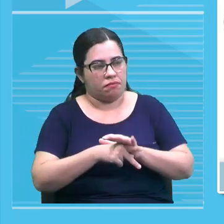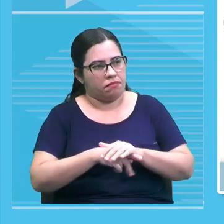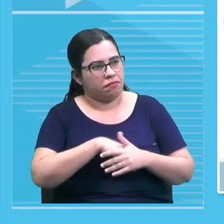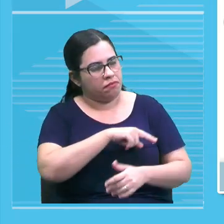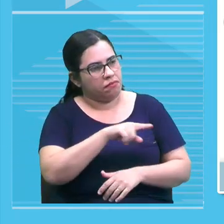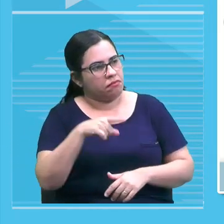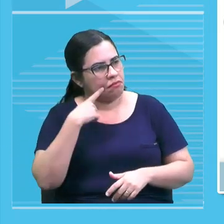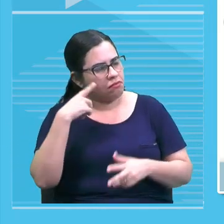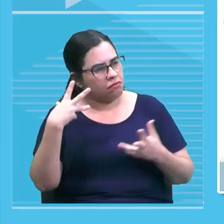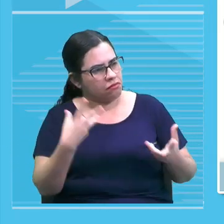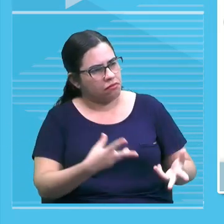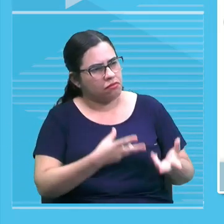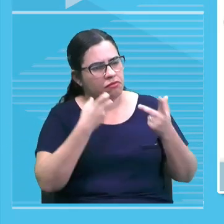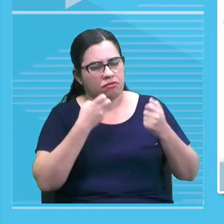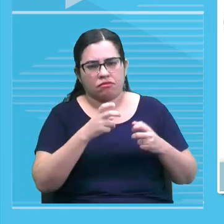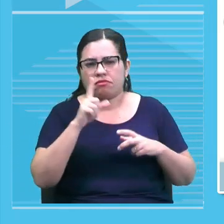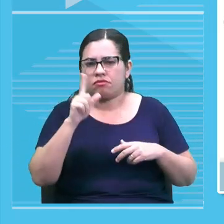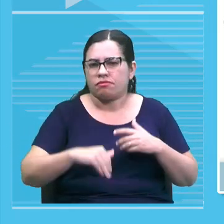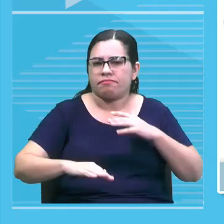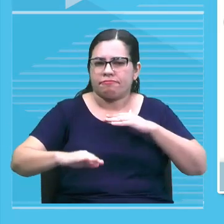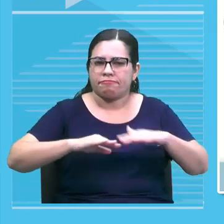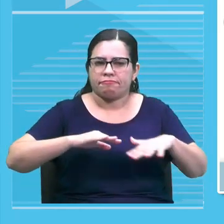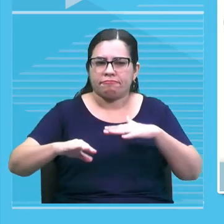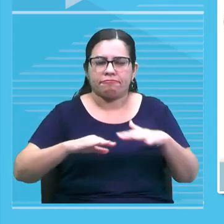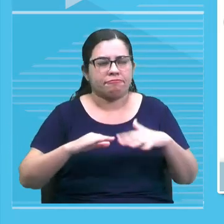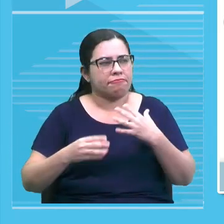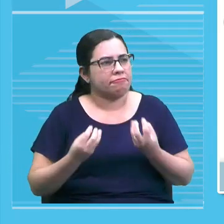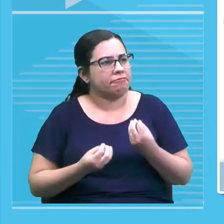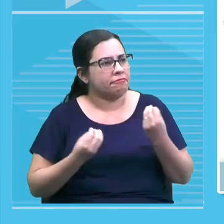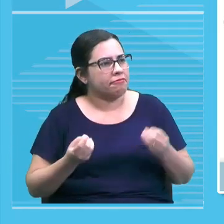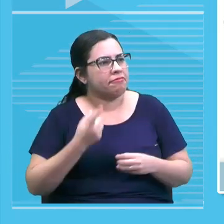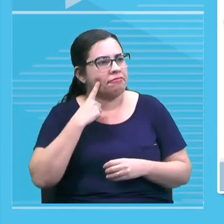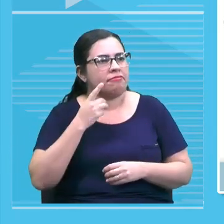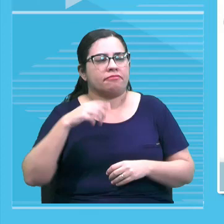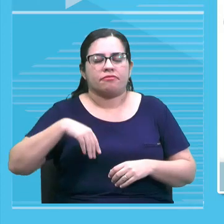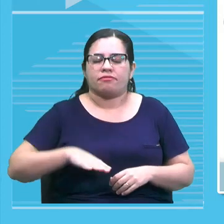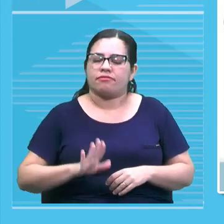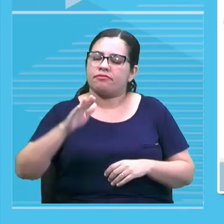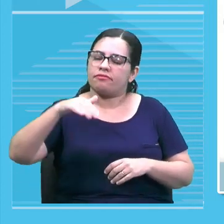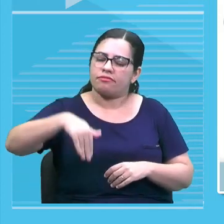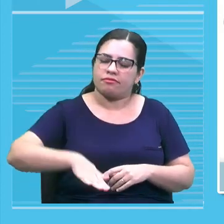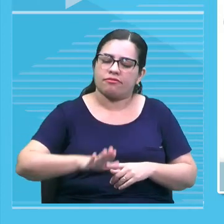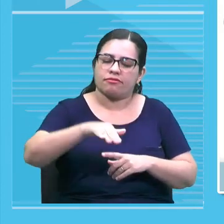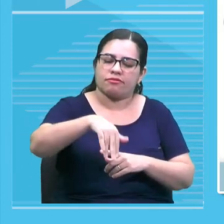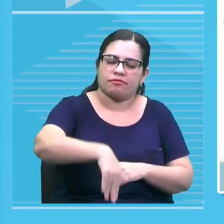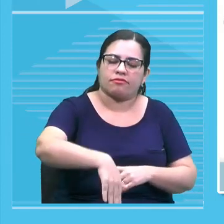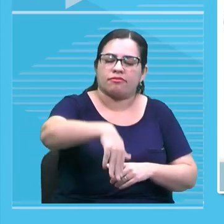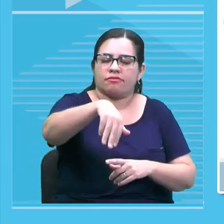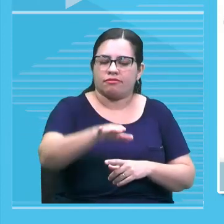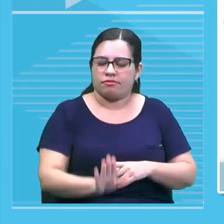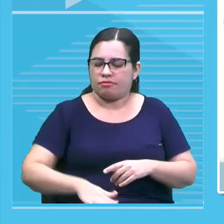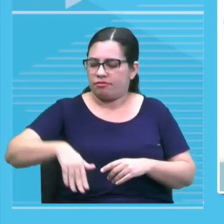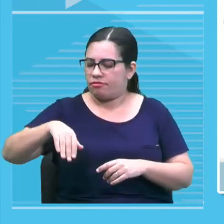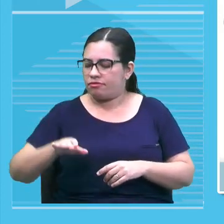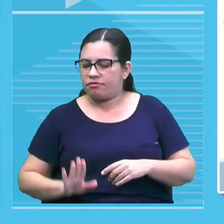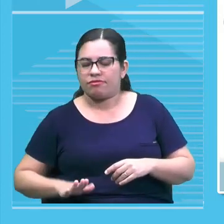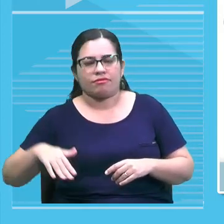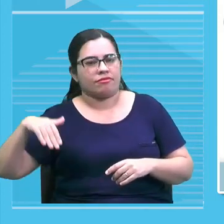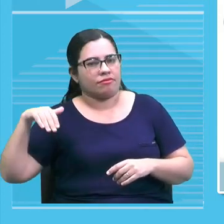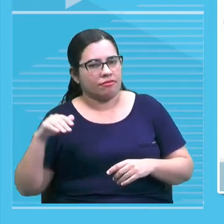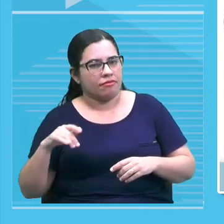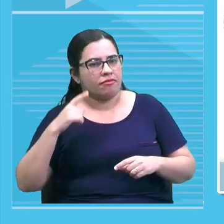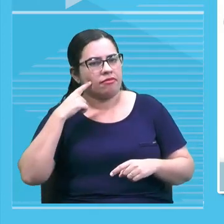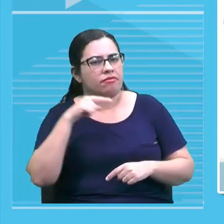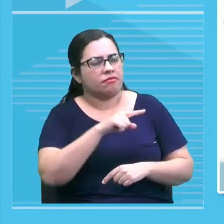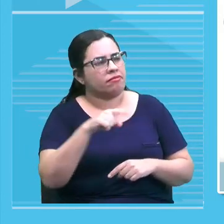observa a oscilação nessa linha que vai e vem dá para observar aqui embaixo